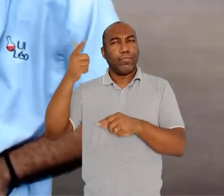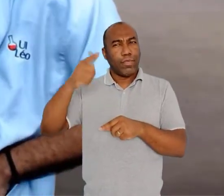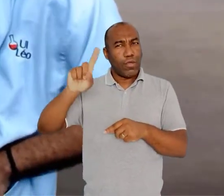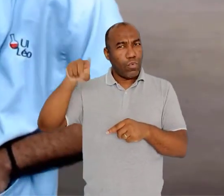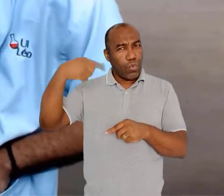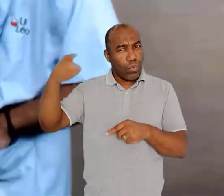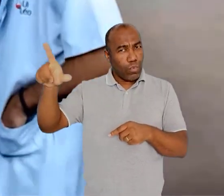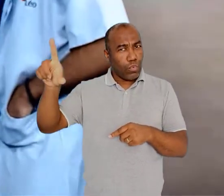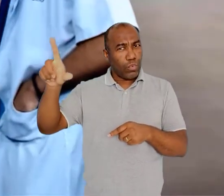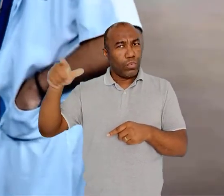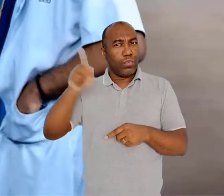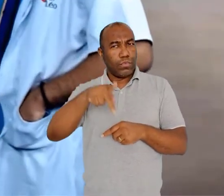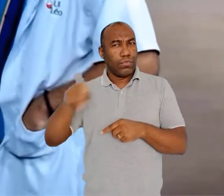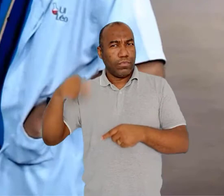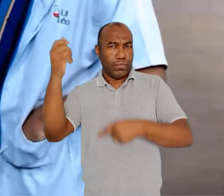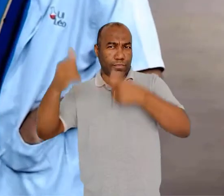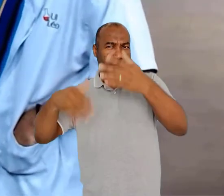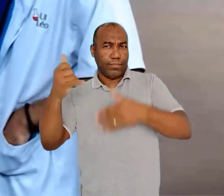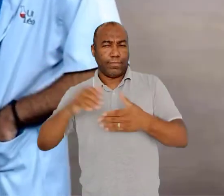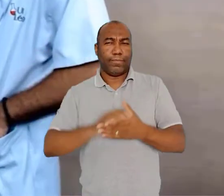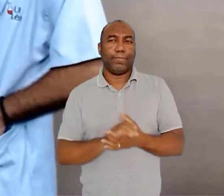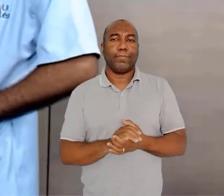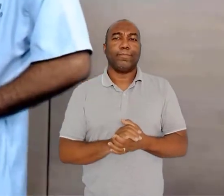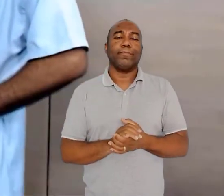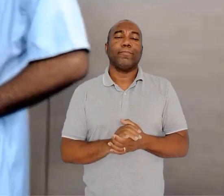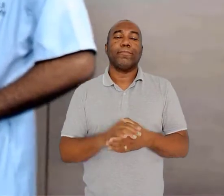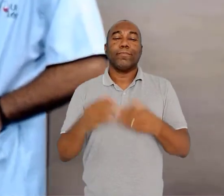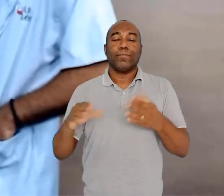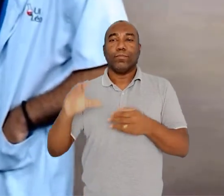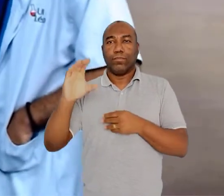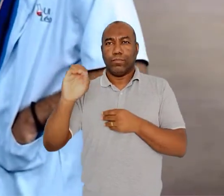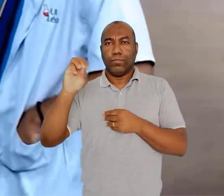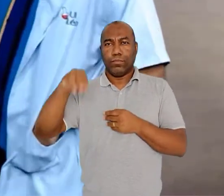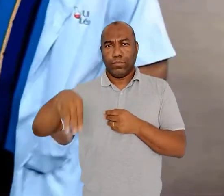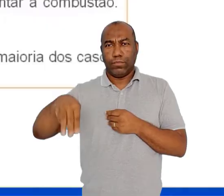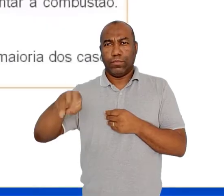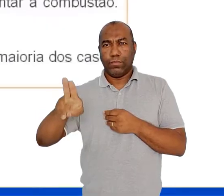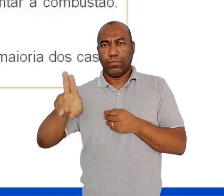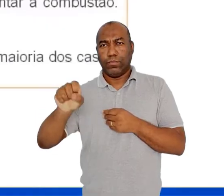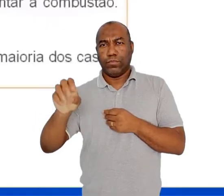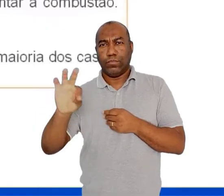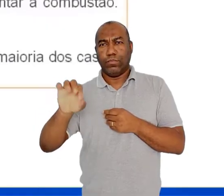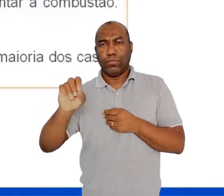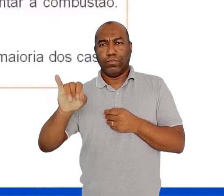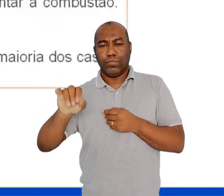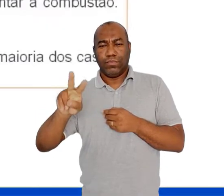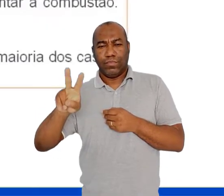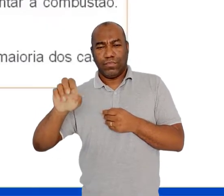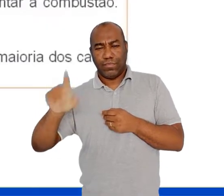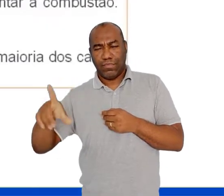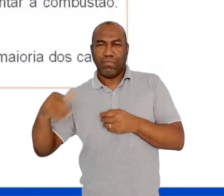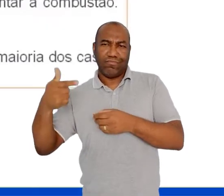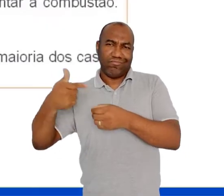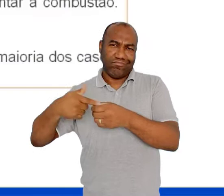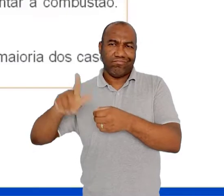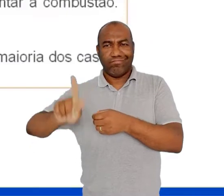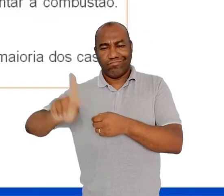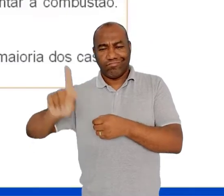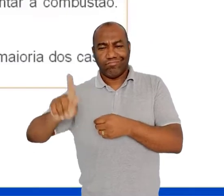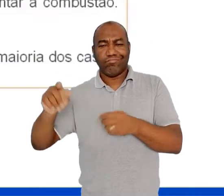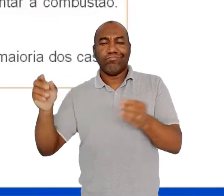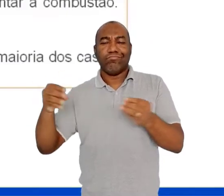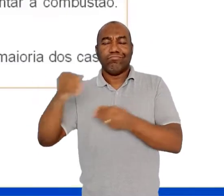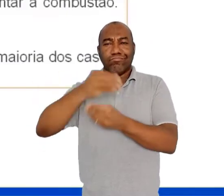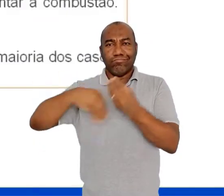então? Combustível mais oxigênio vai formar CO2, ou CO, no caso de uma combustão incompleta, mais água